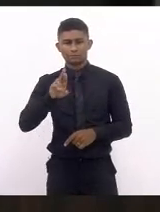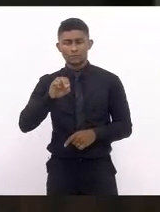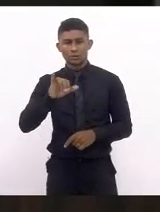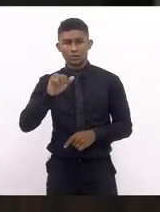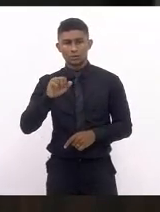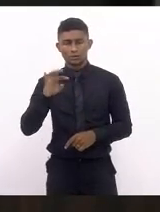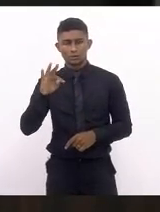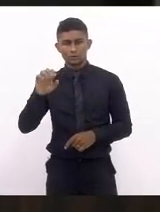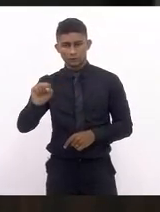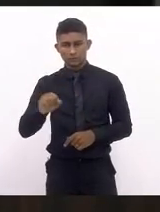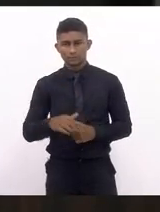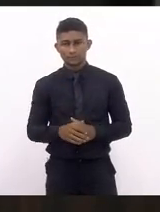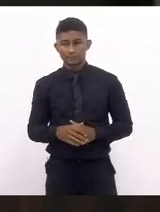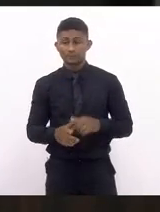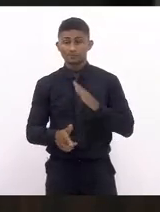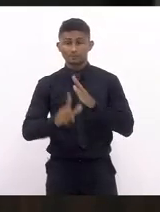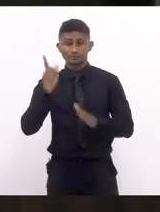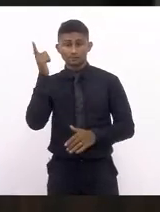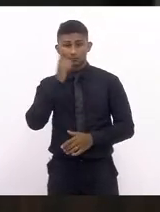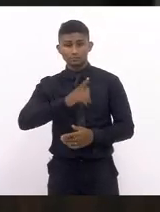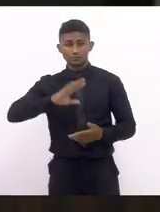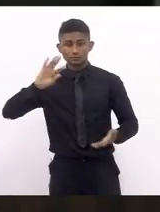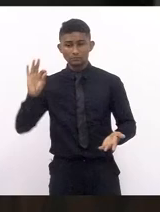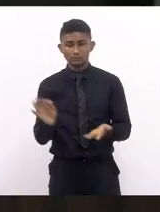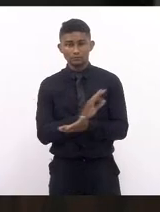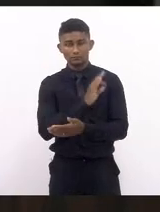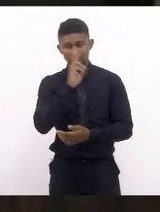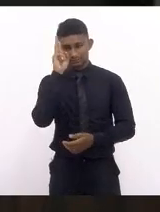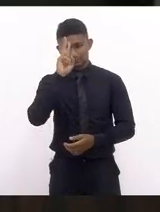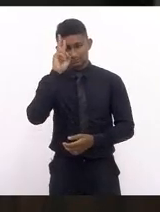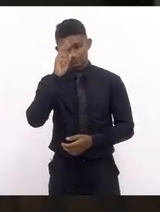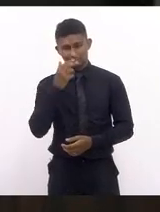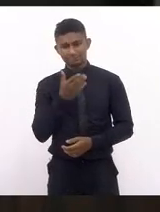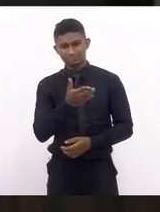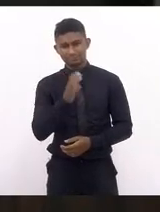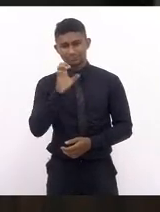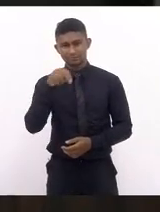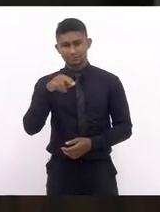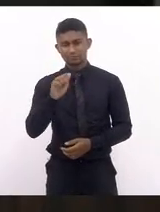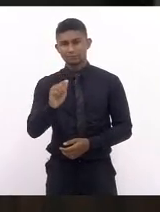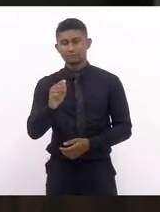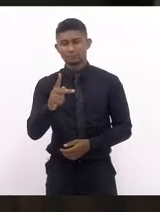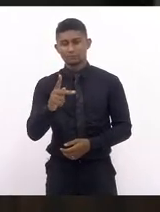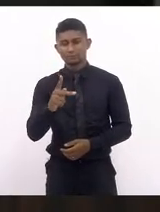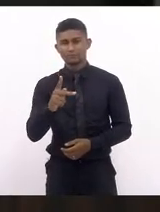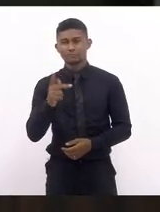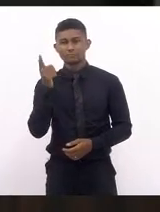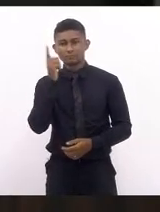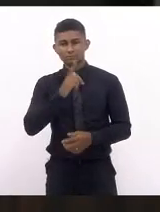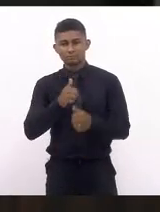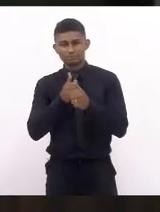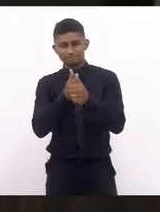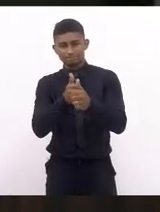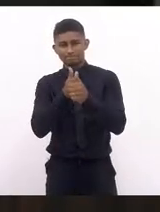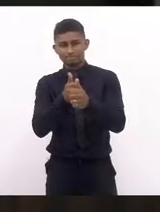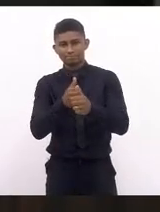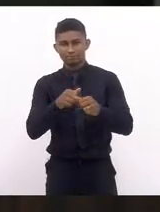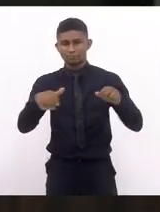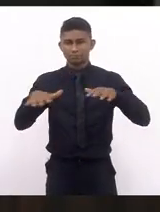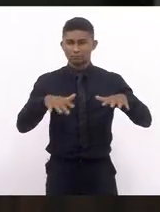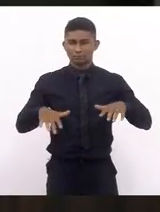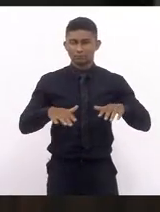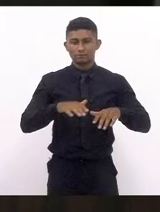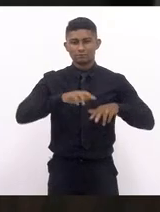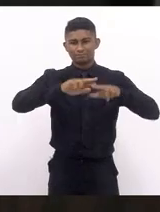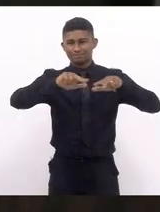mesmo dela entrar em funcionamento assinamos o convênio histórico com IP para passarmos finalmente acompanhar todos os as movimentações